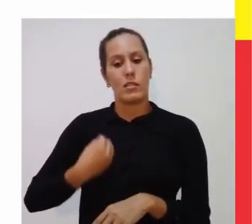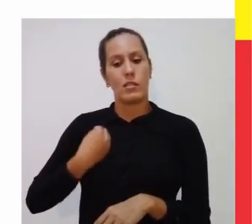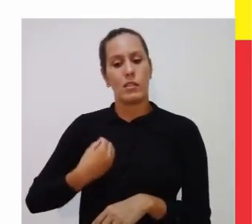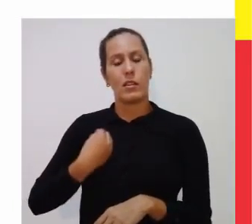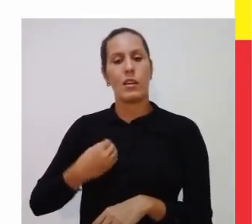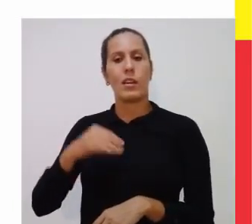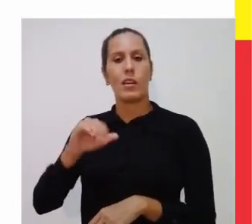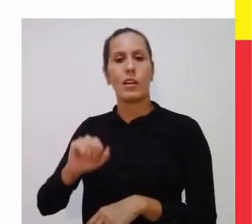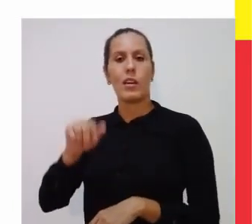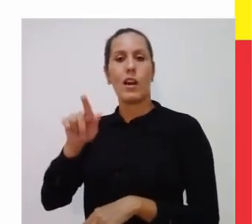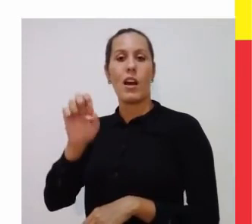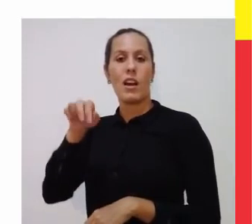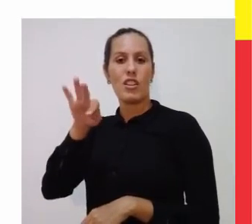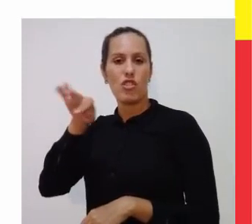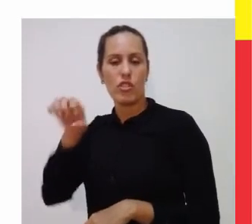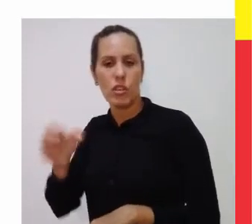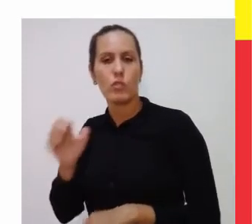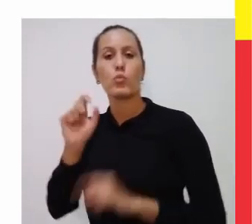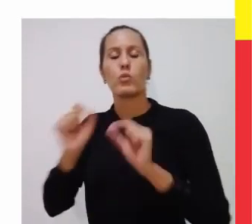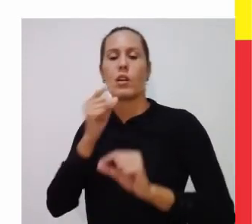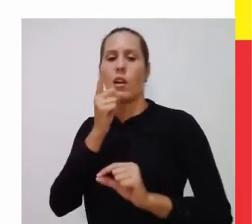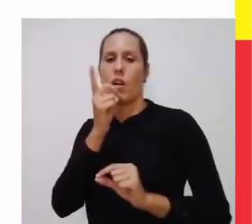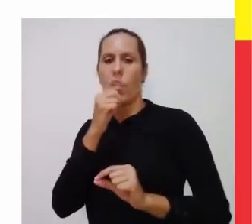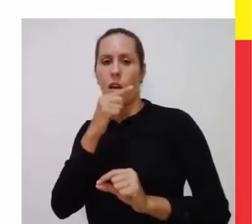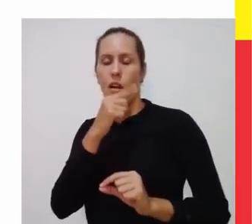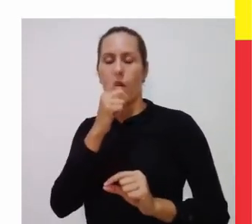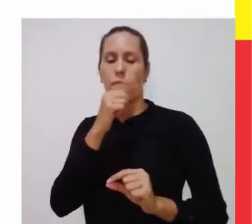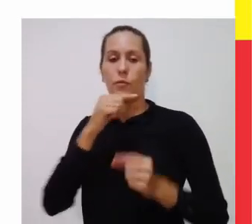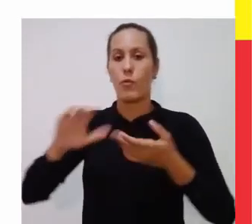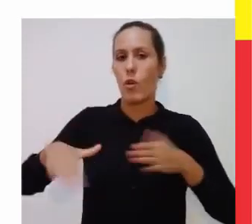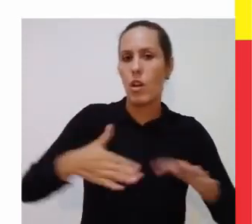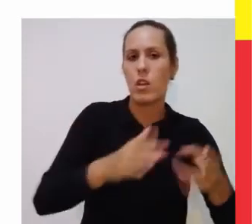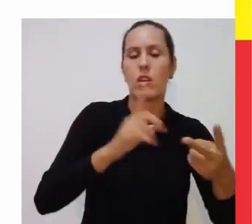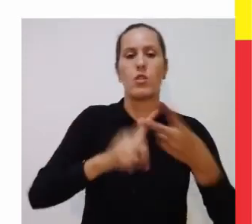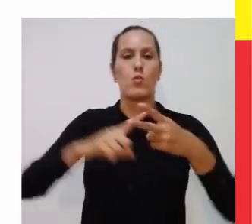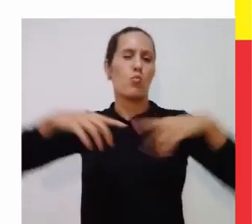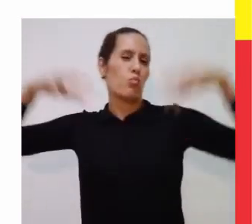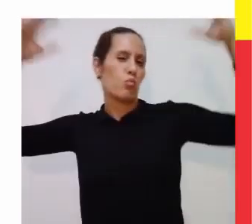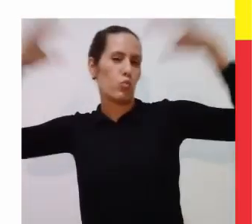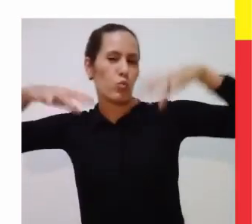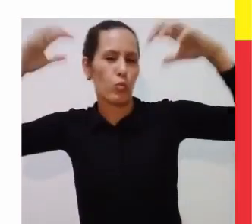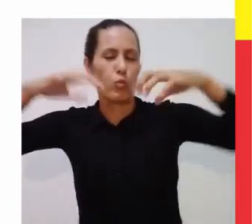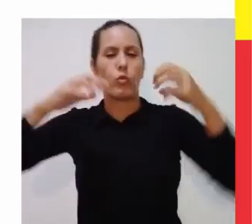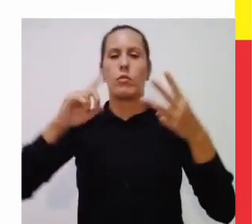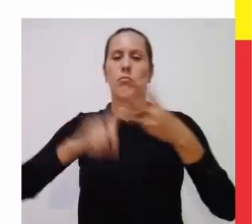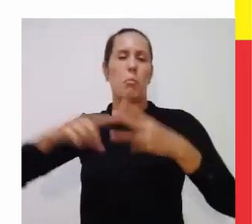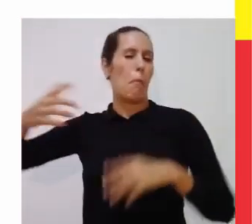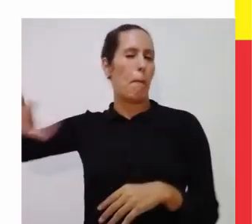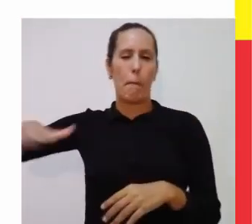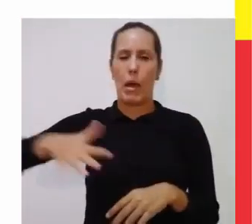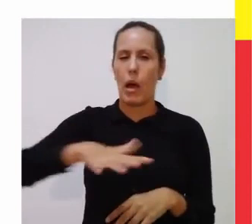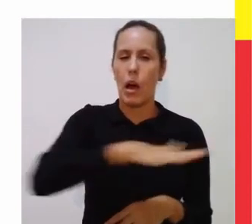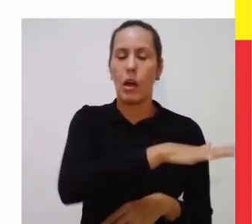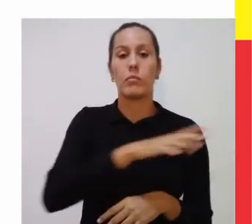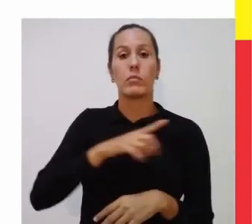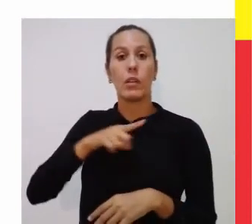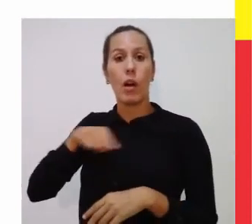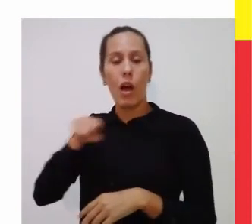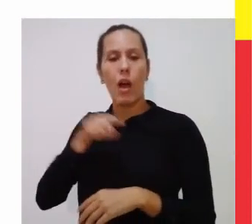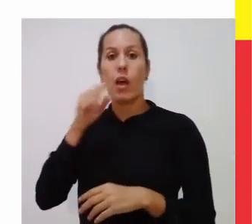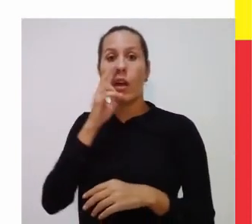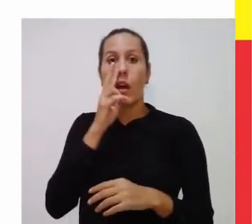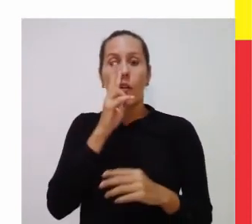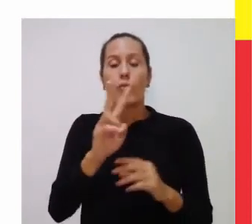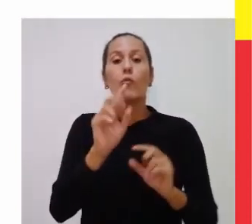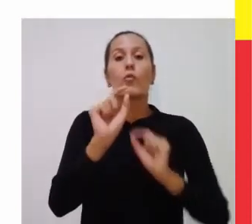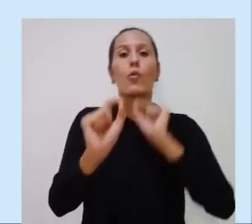de título, agentes exógenos, a força dos rios, a força das chuvas, do mar. Então, essas forças é que